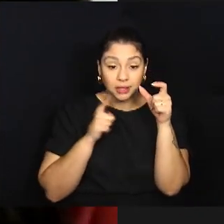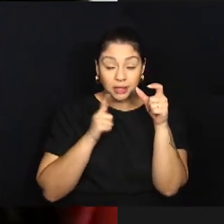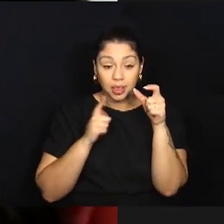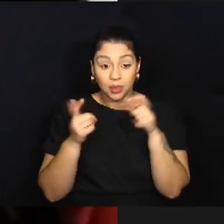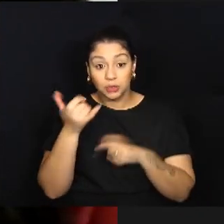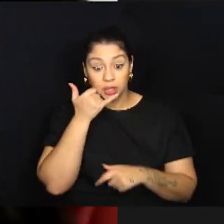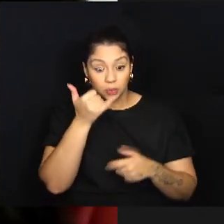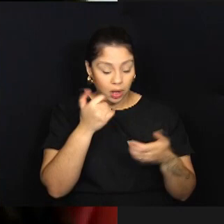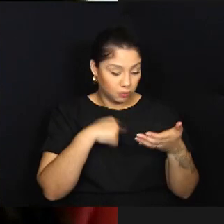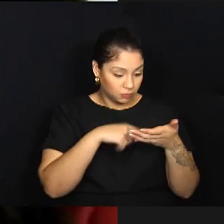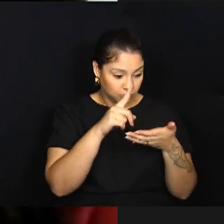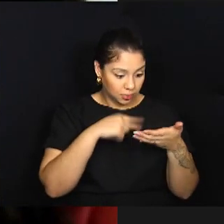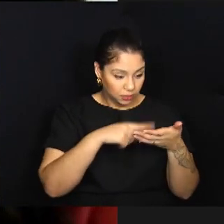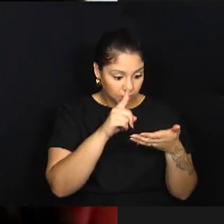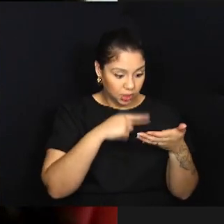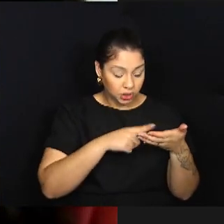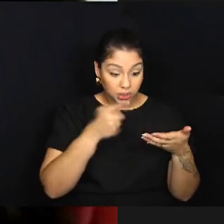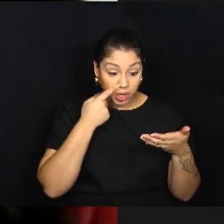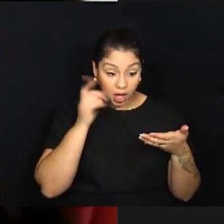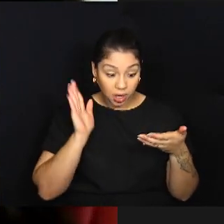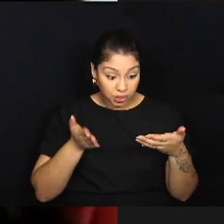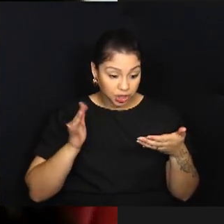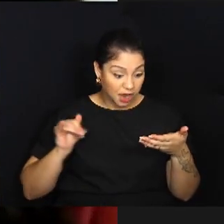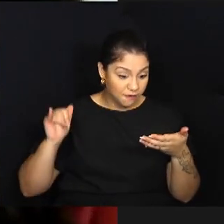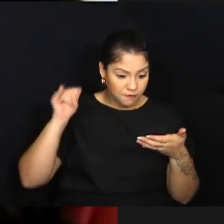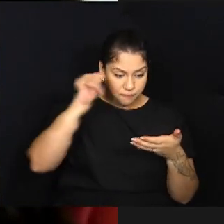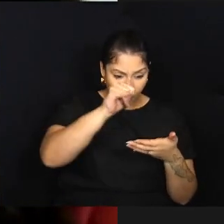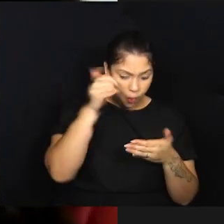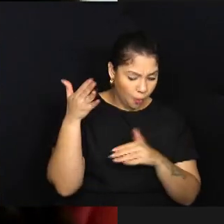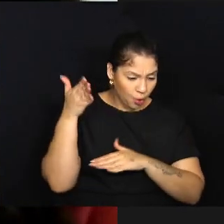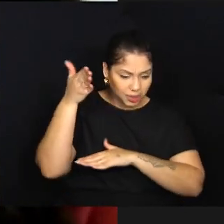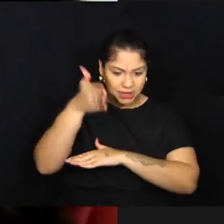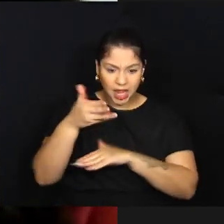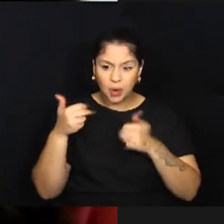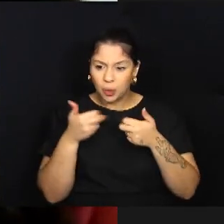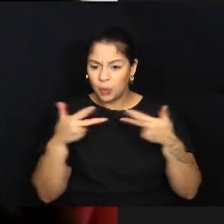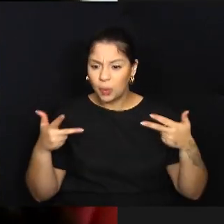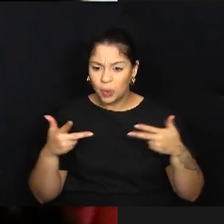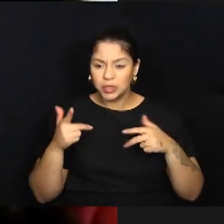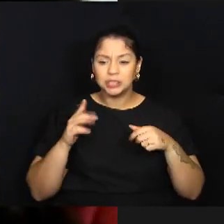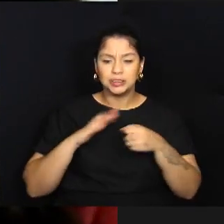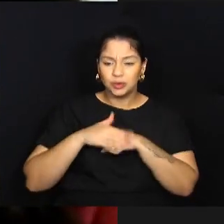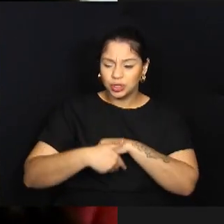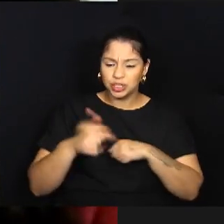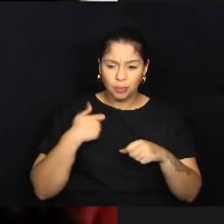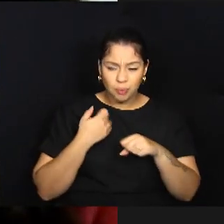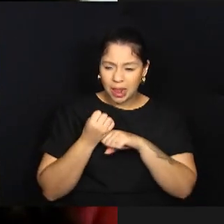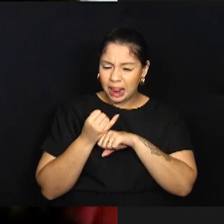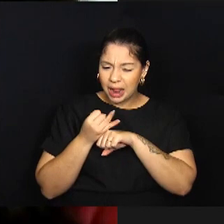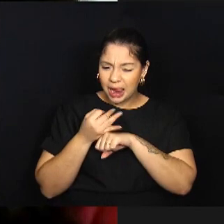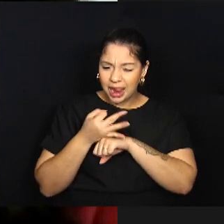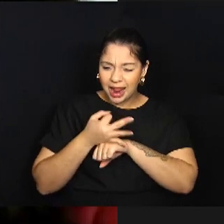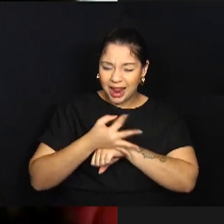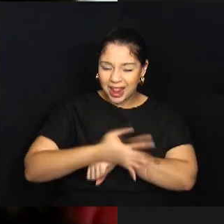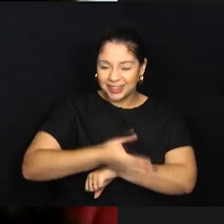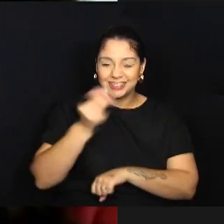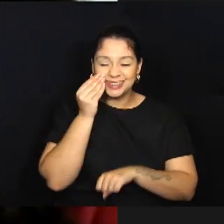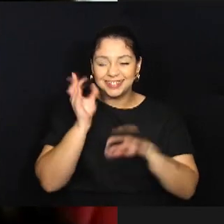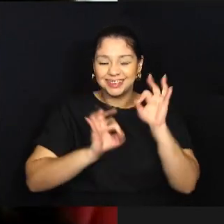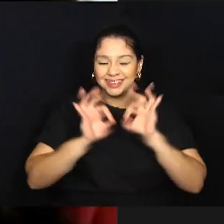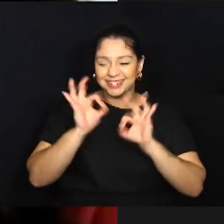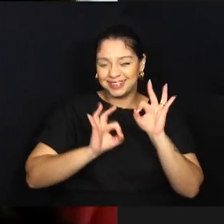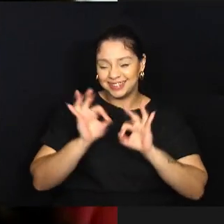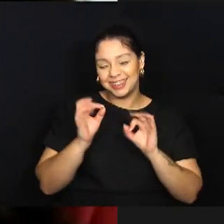as contas, já estava vendo voo, hotel, quanto ficava pacote para fazer as viagens a noite toda, assim, né? Tentando planejar de